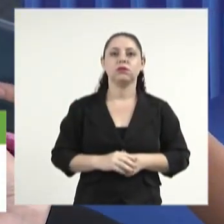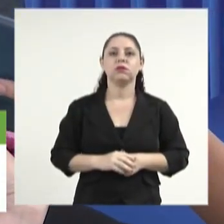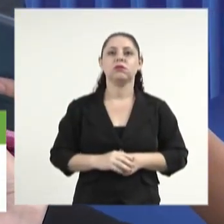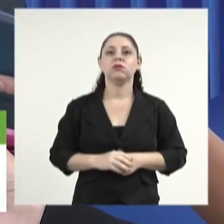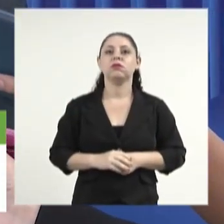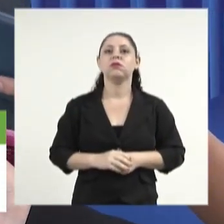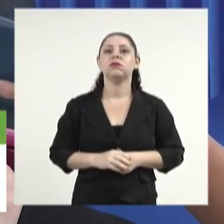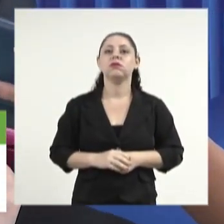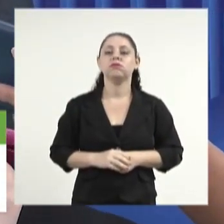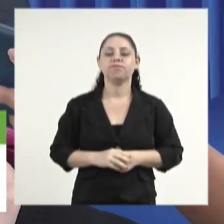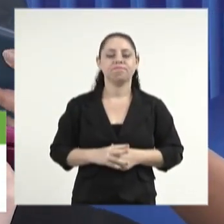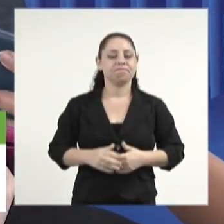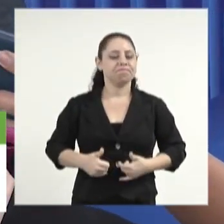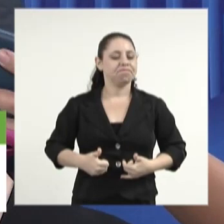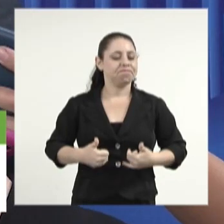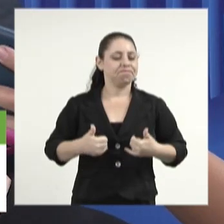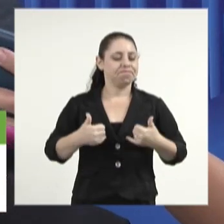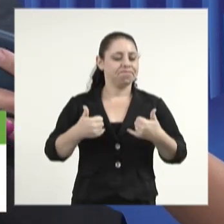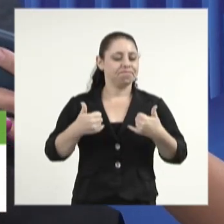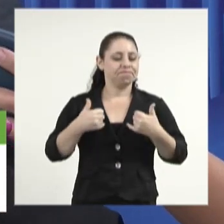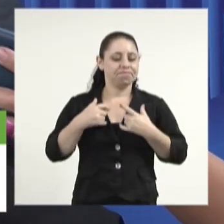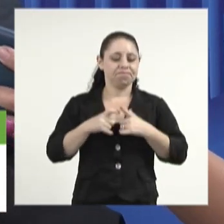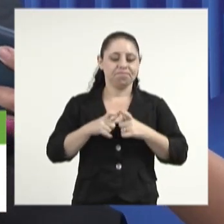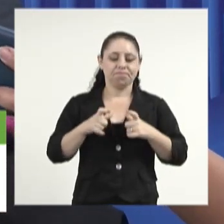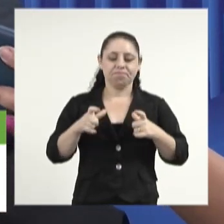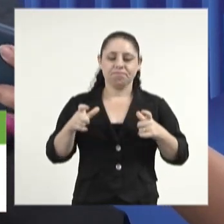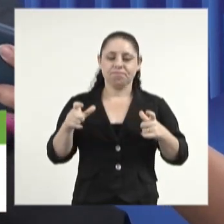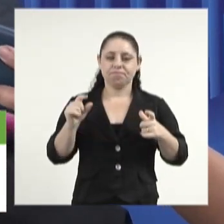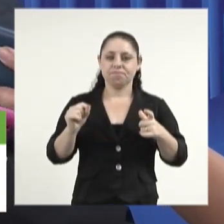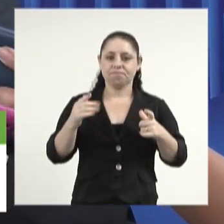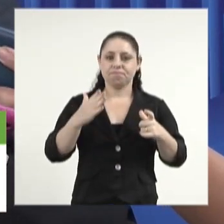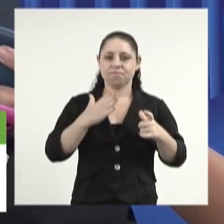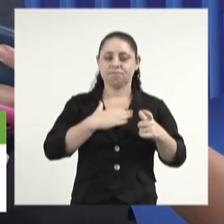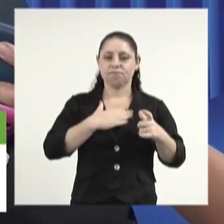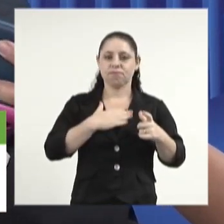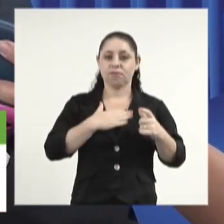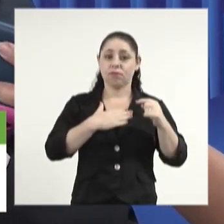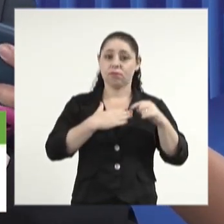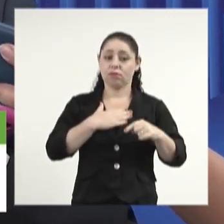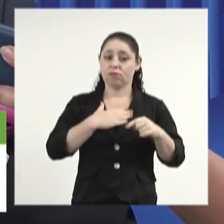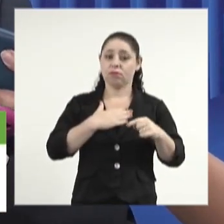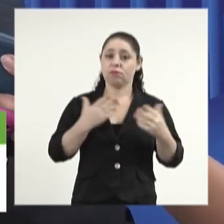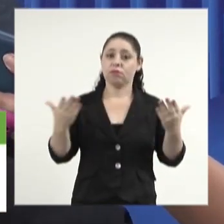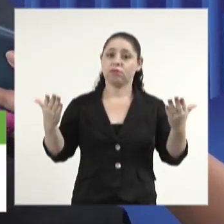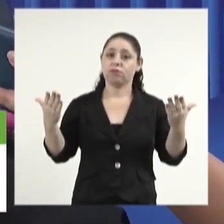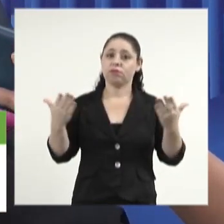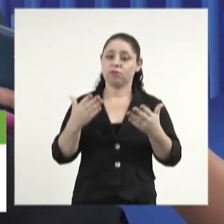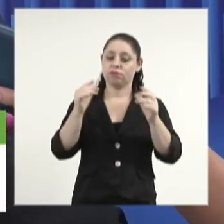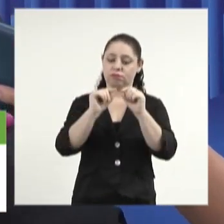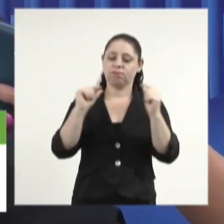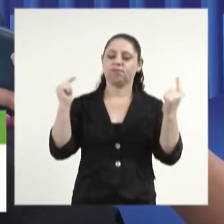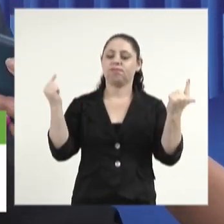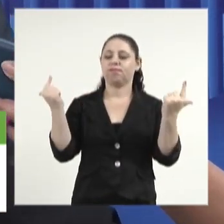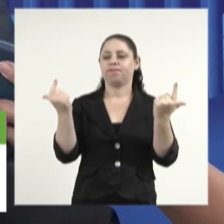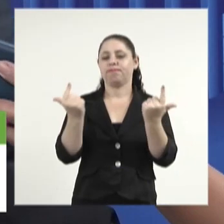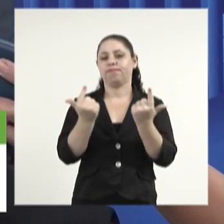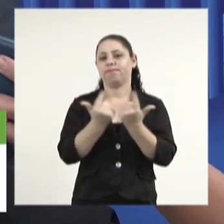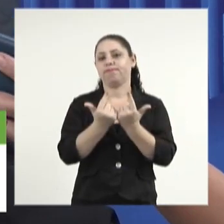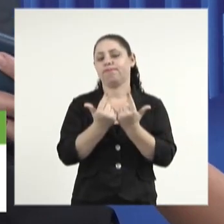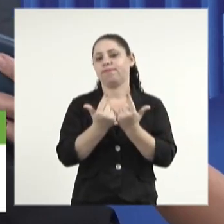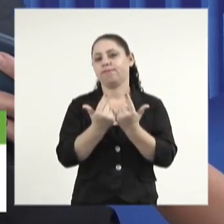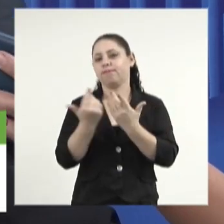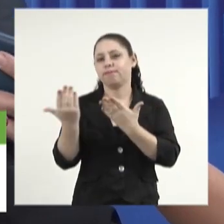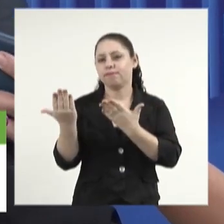É uma honra muito grande para mim estar hoje aqui na Assembleia Legislativa,